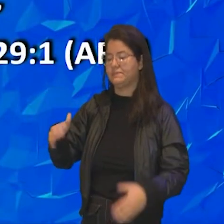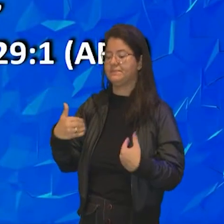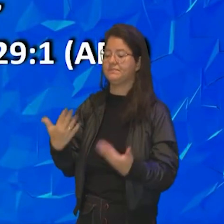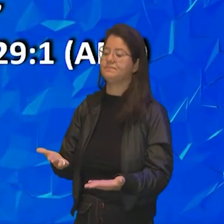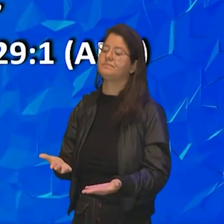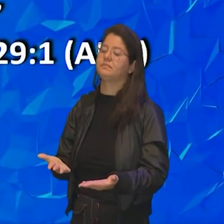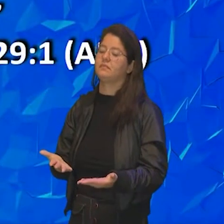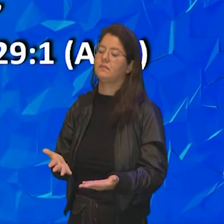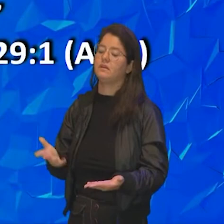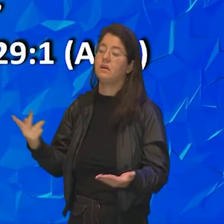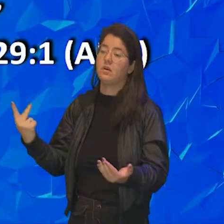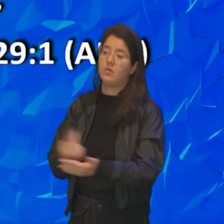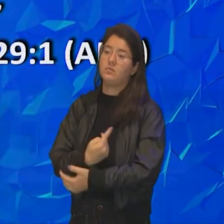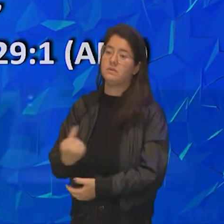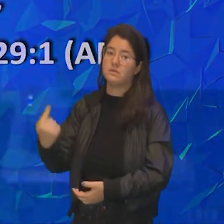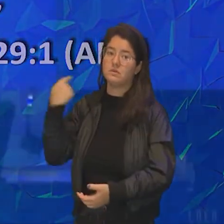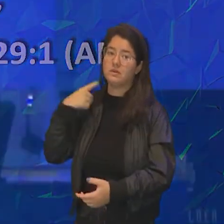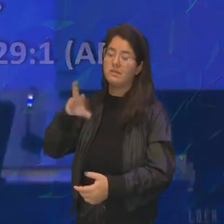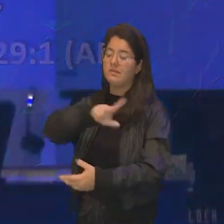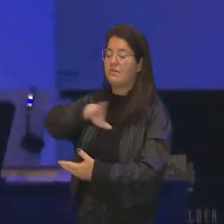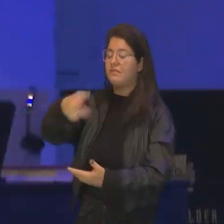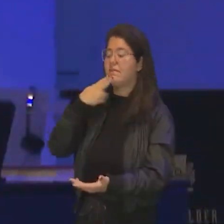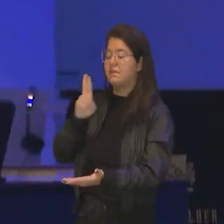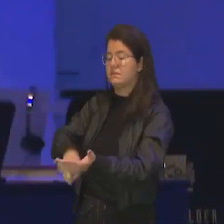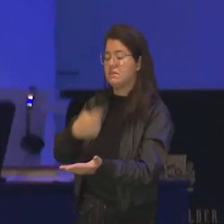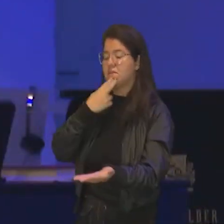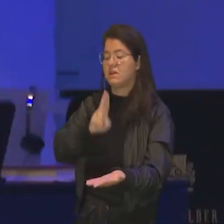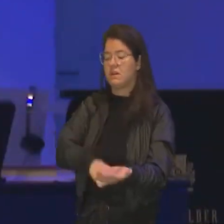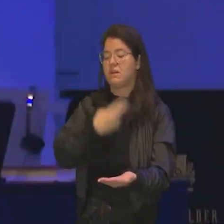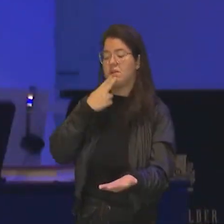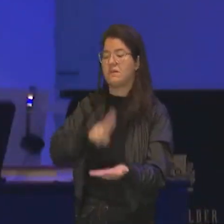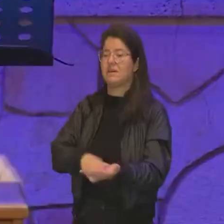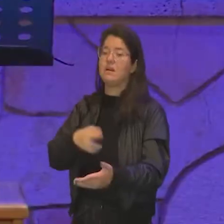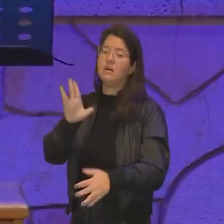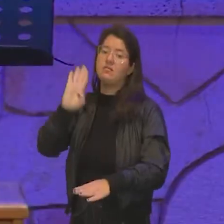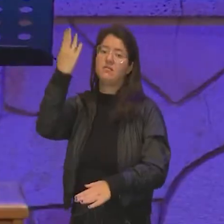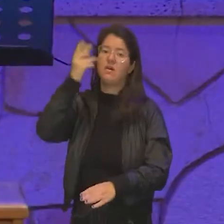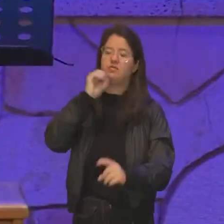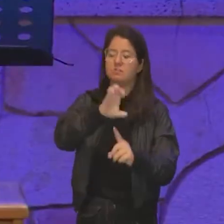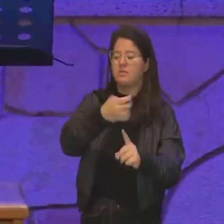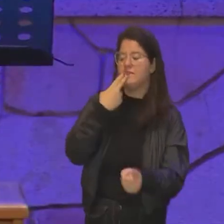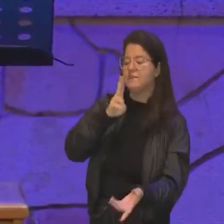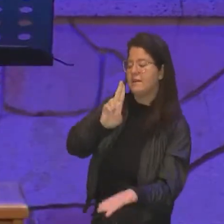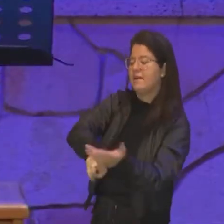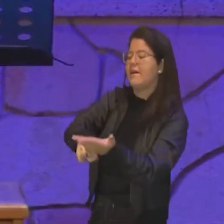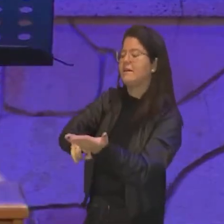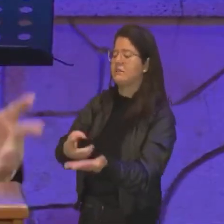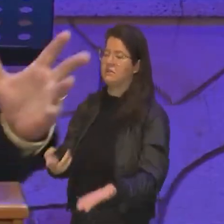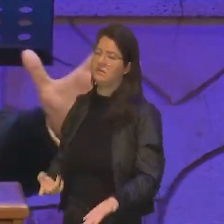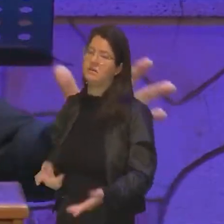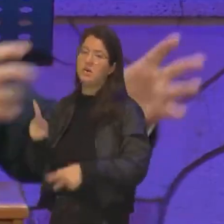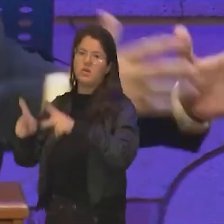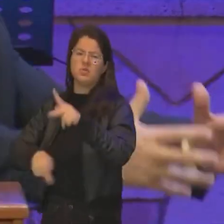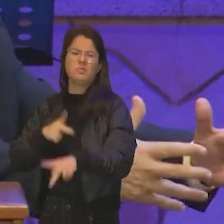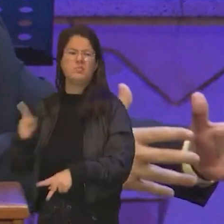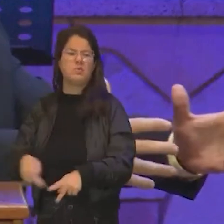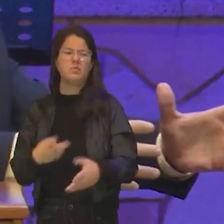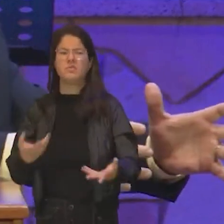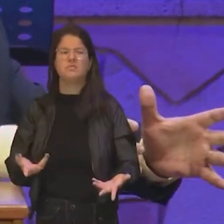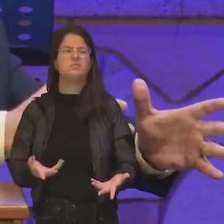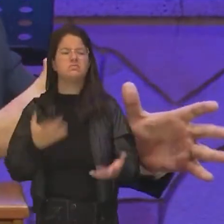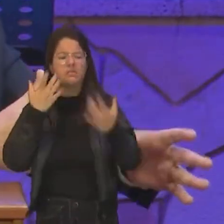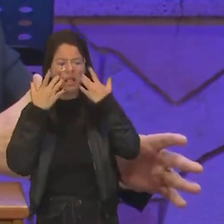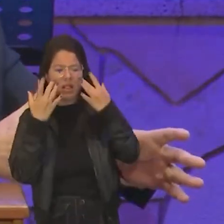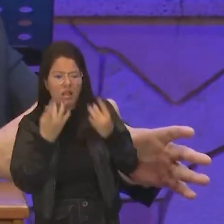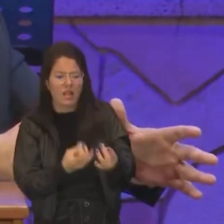Estava havendo naquele tempo várias cartas para lá, carta dos falsos profetas, que diziam uma coisa, e o povo ficava inclinado a ouvir